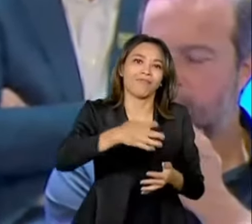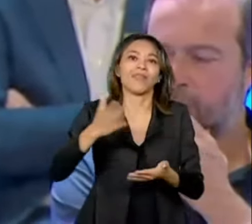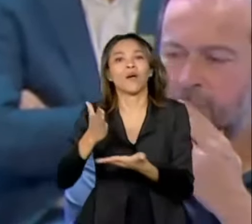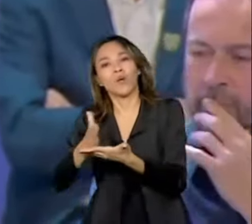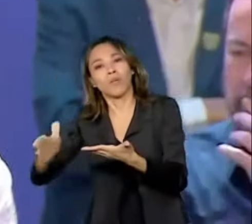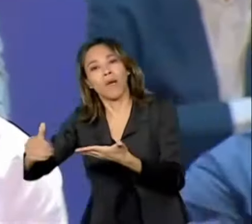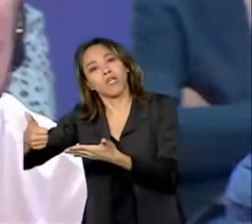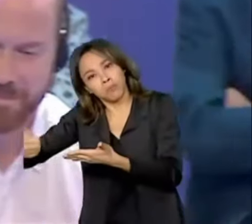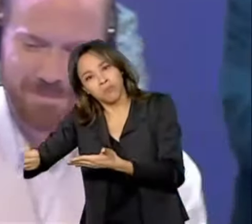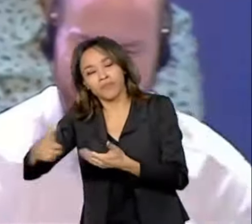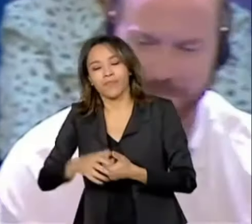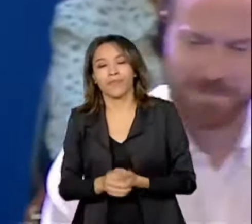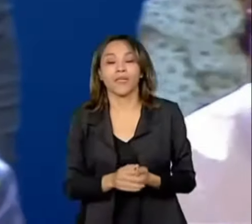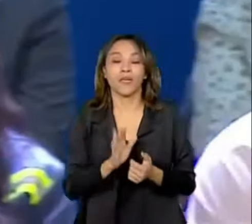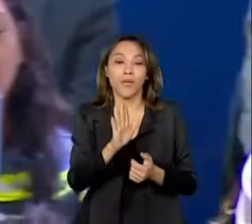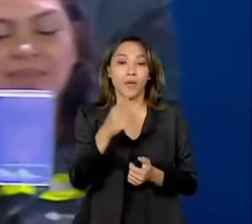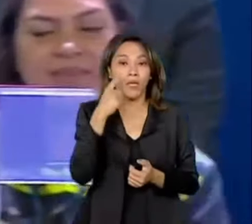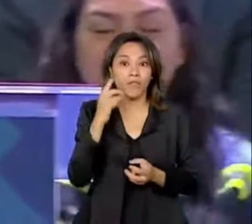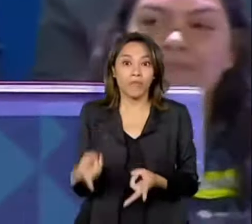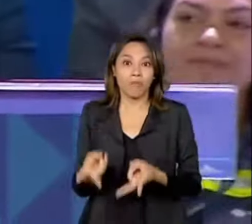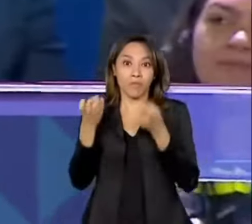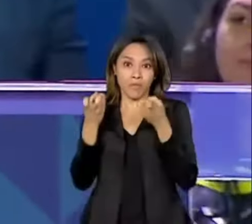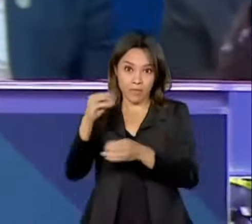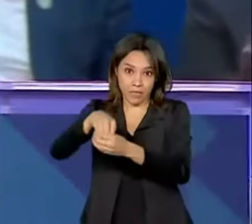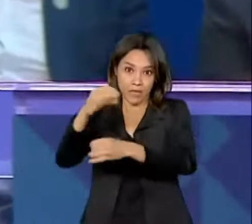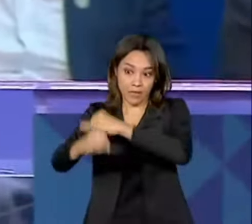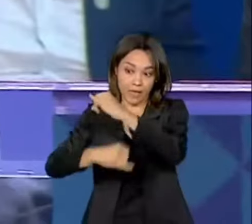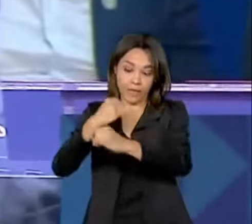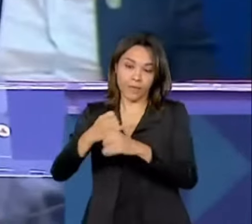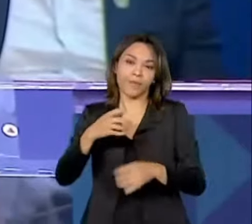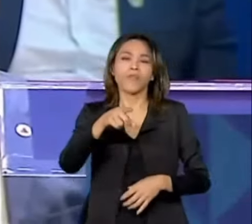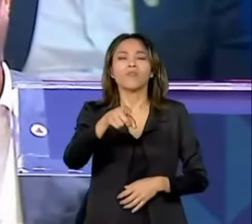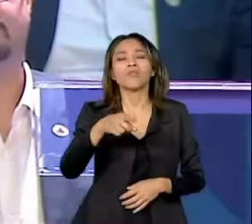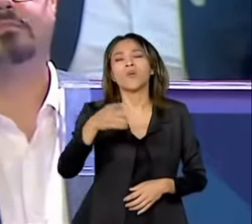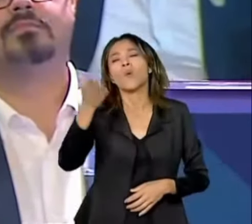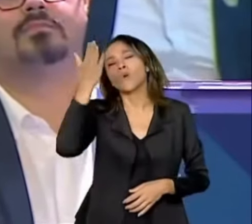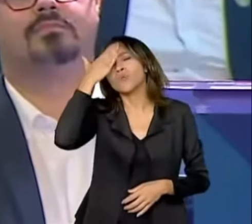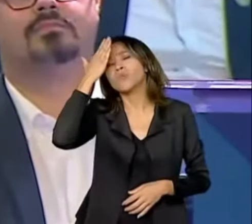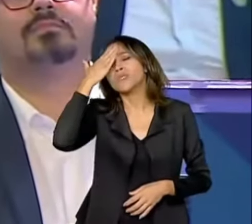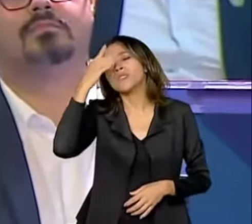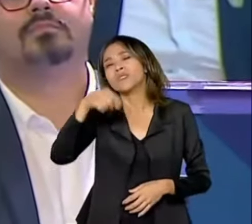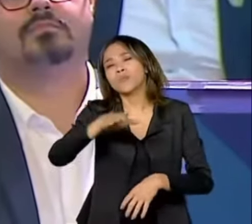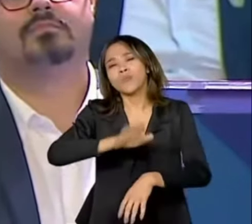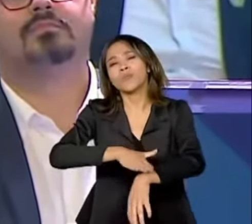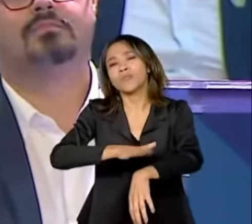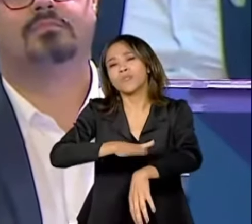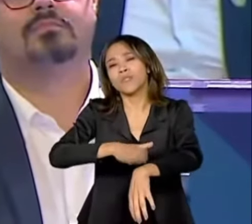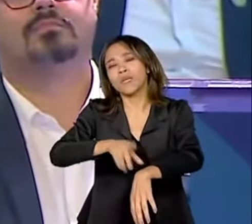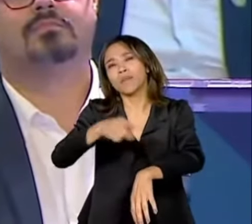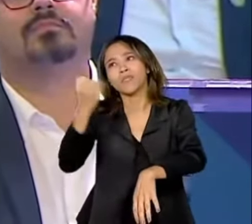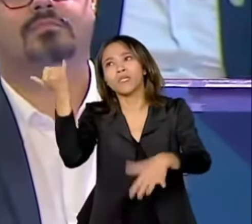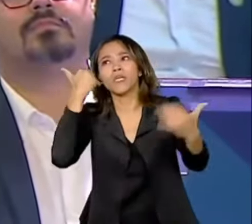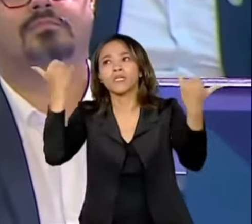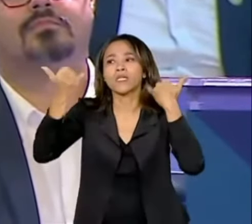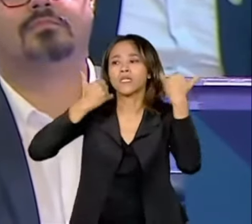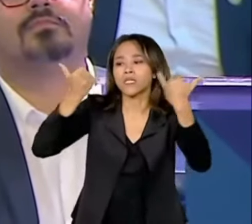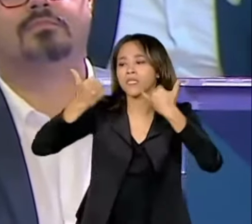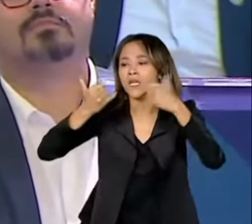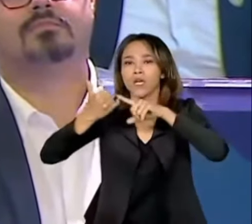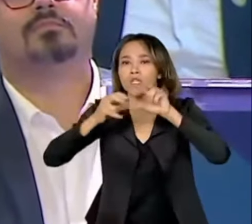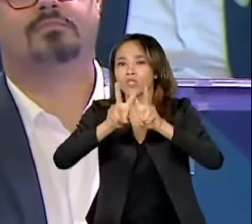que vocês percebessem o seguinte: há quanto tempo vocês não ouvem falar em investimento